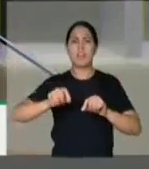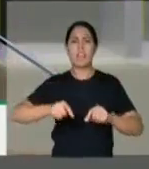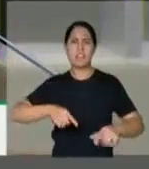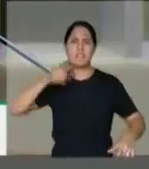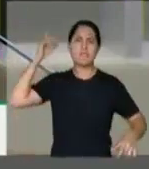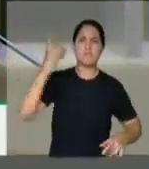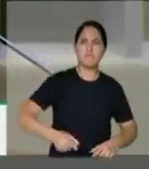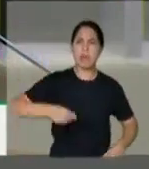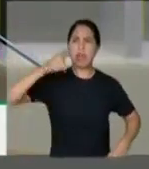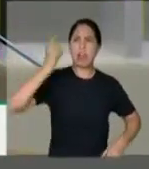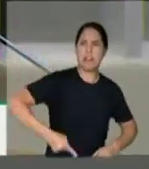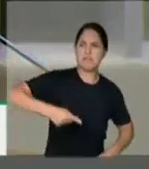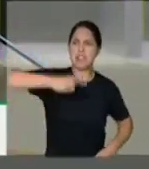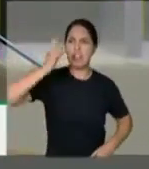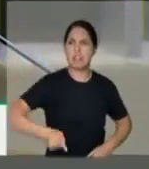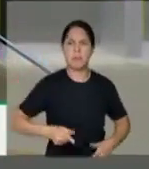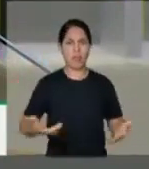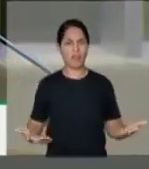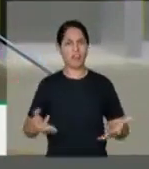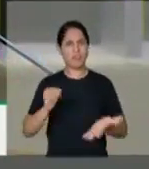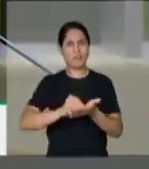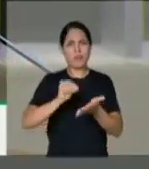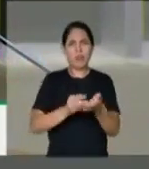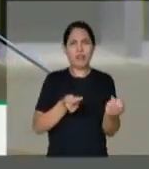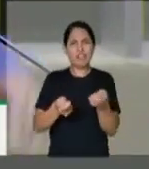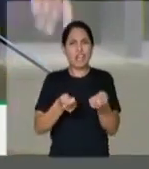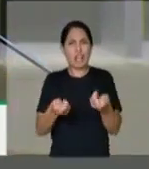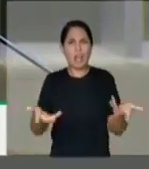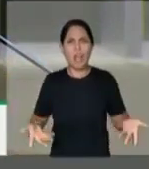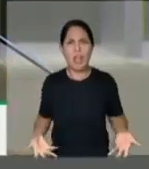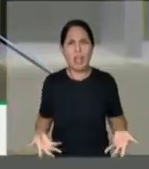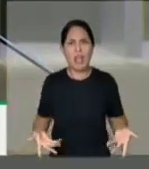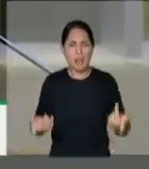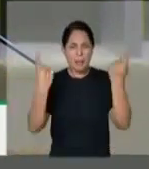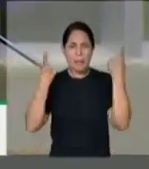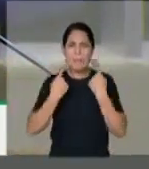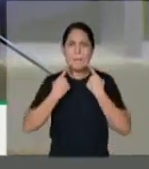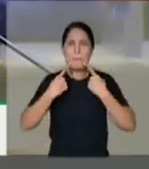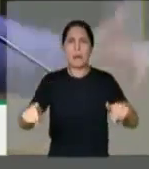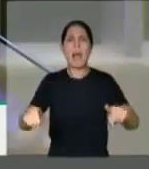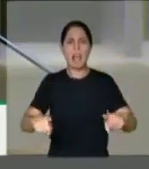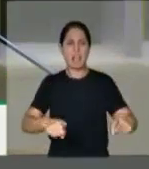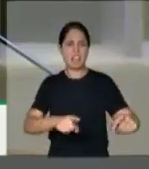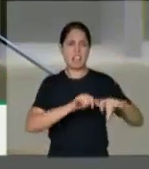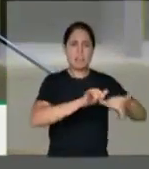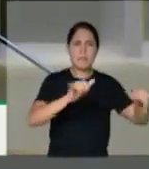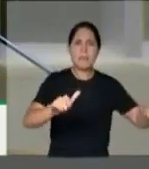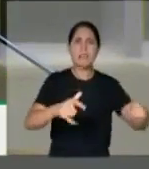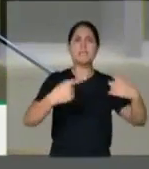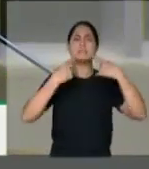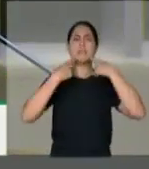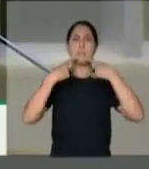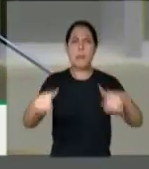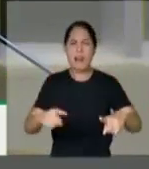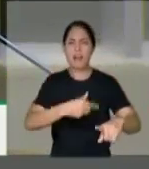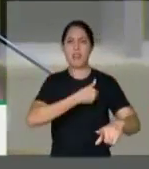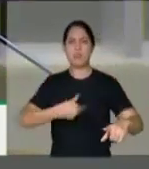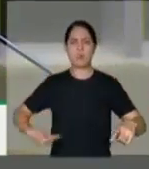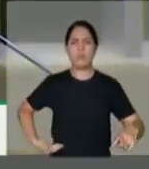desequilibrado, atacando a imprensa, atacando o governador do Rio de